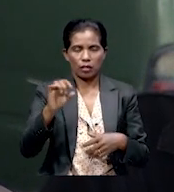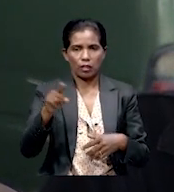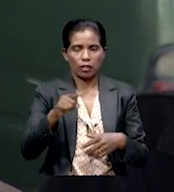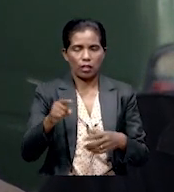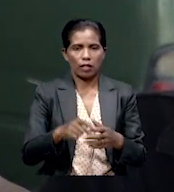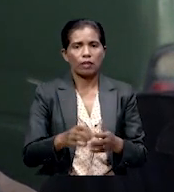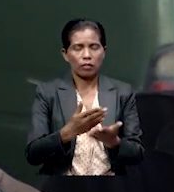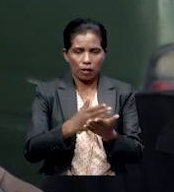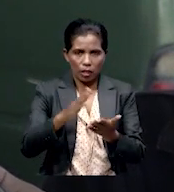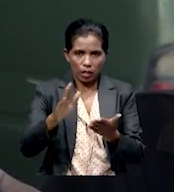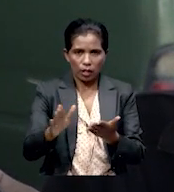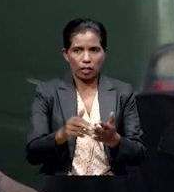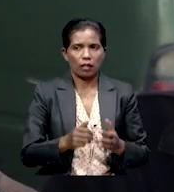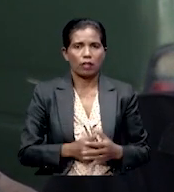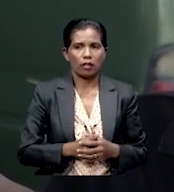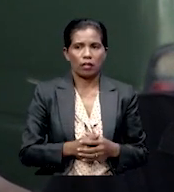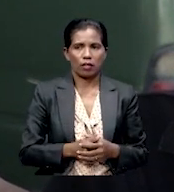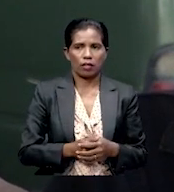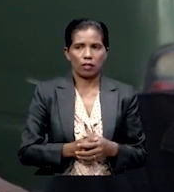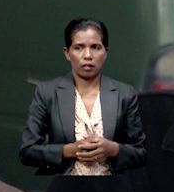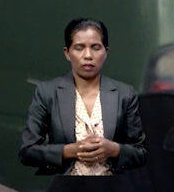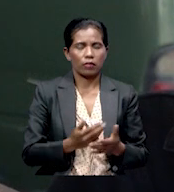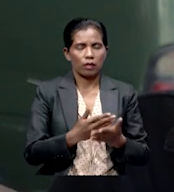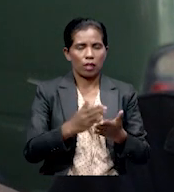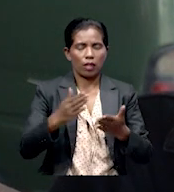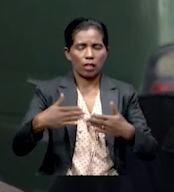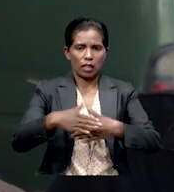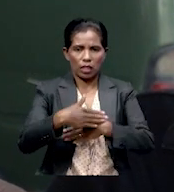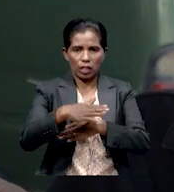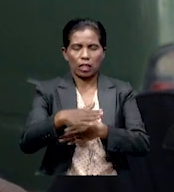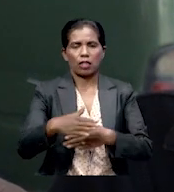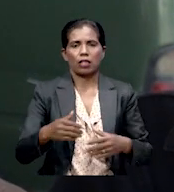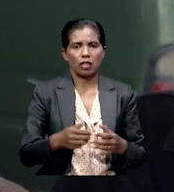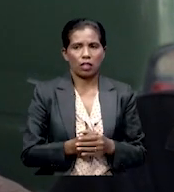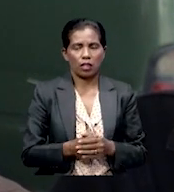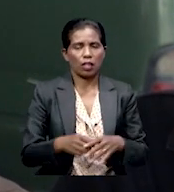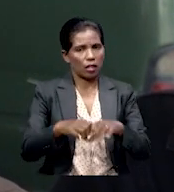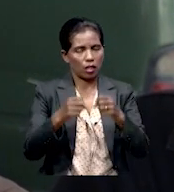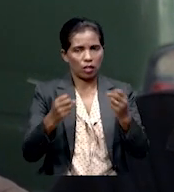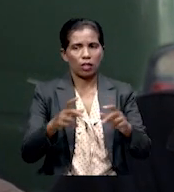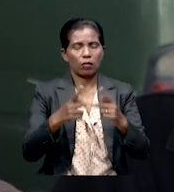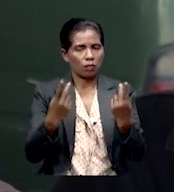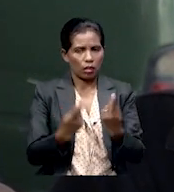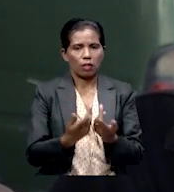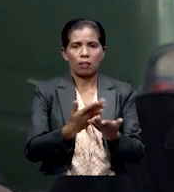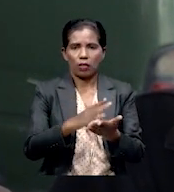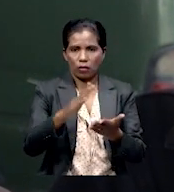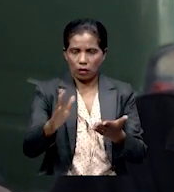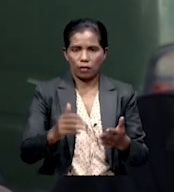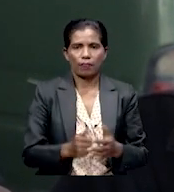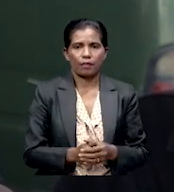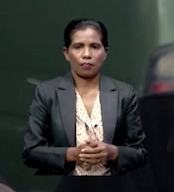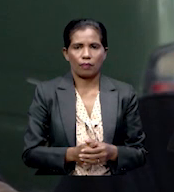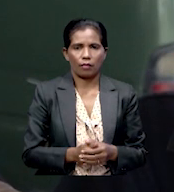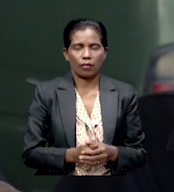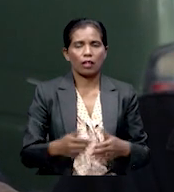ras e balo simo e camara no e cane e can e can de nebe maka a companhia basosa nemos